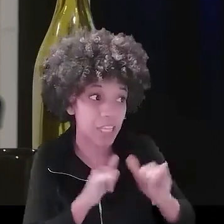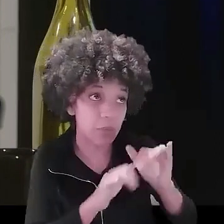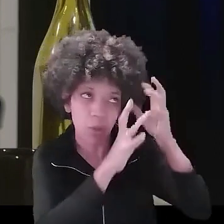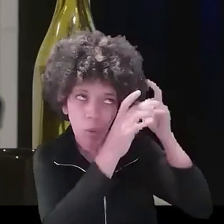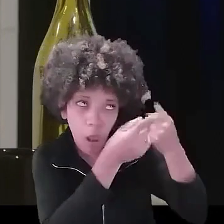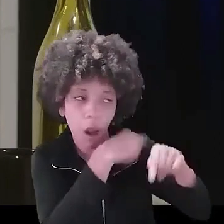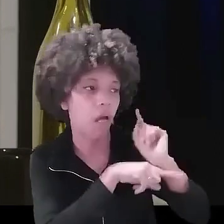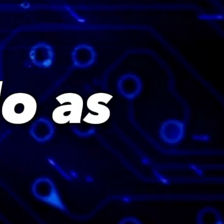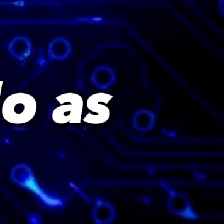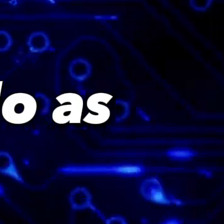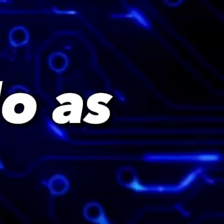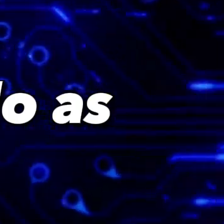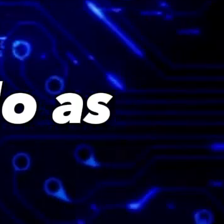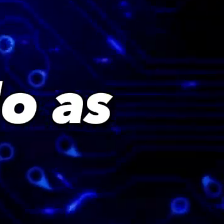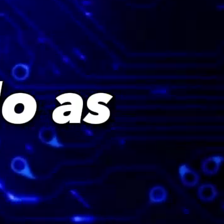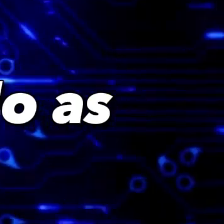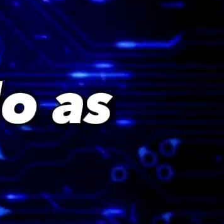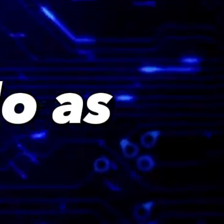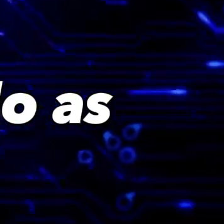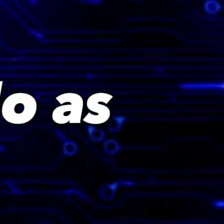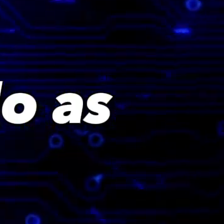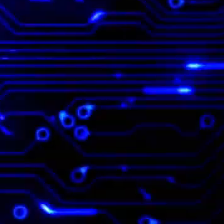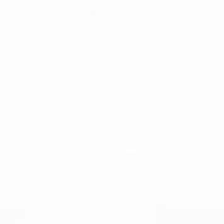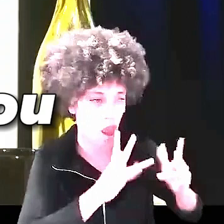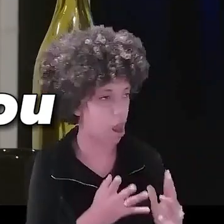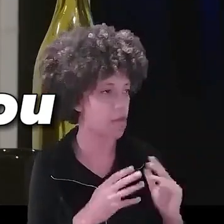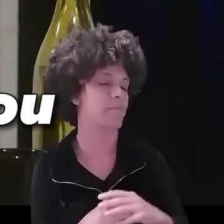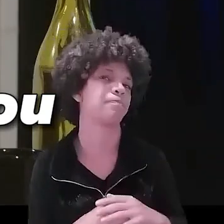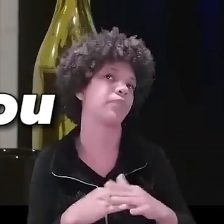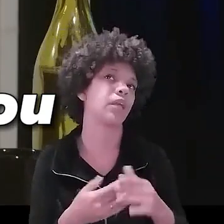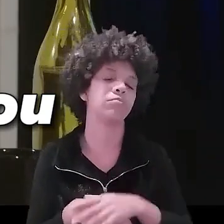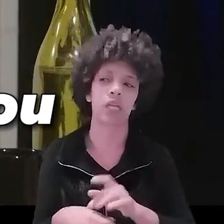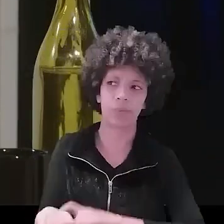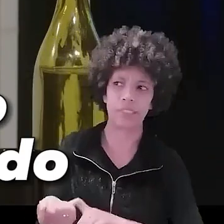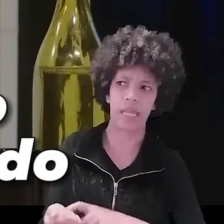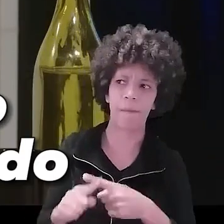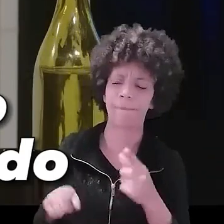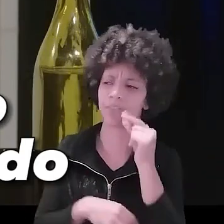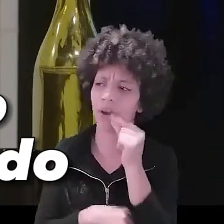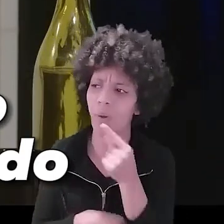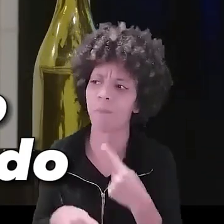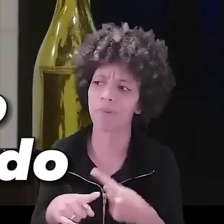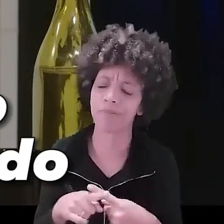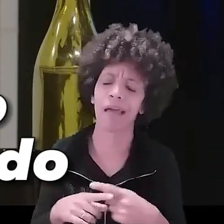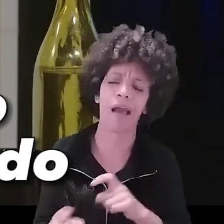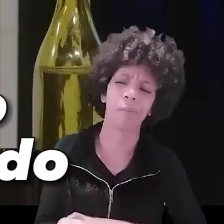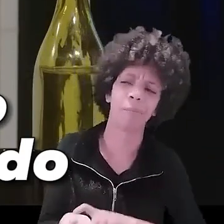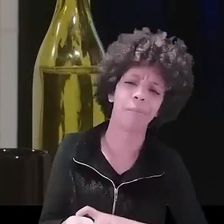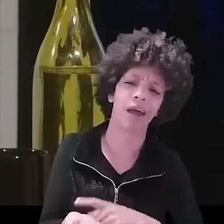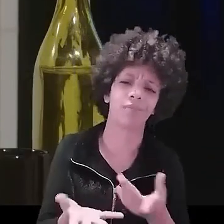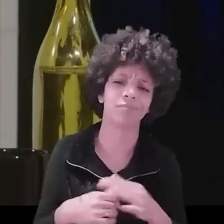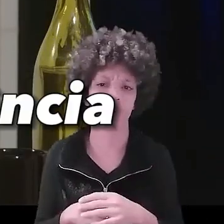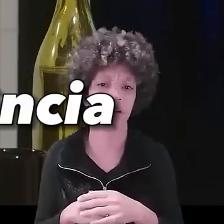químico no seu cérebro. É o seu cérebro que está gerando as próprias substâncias. Então, digamos que você falou para o estresse, pô, mas o cara que está fumando maconha porque está